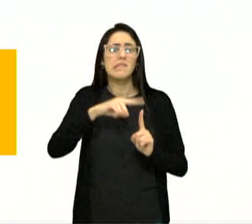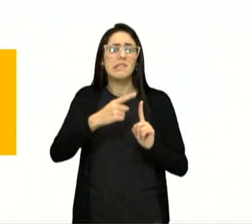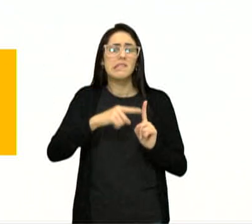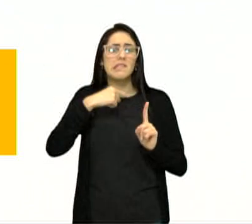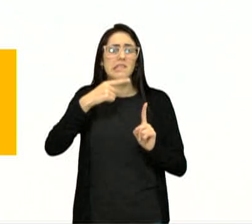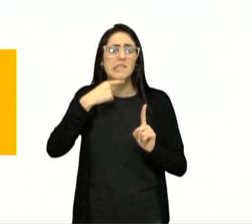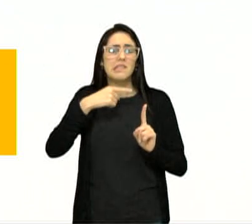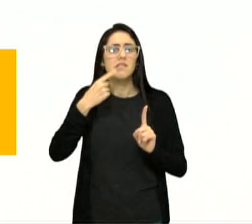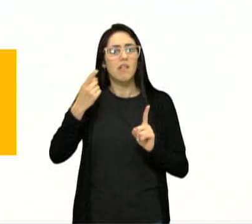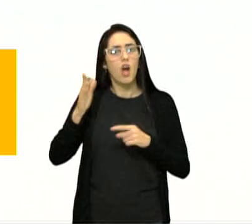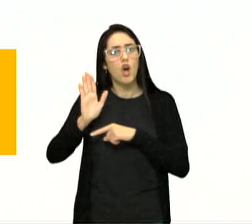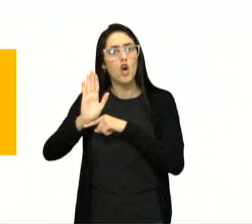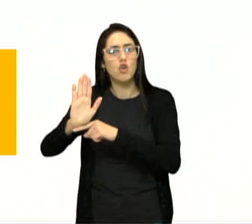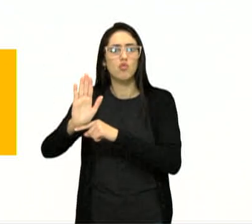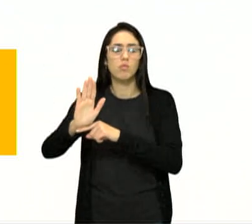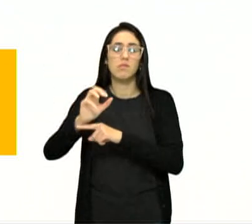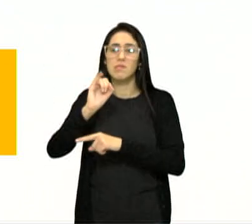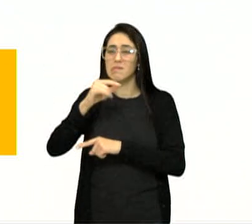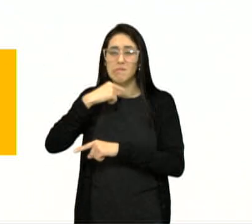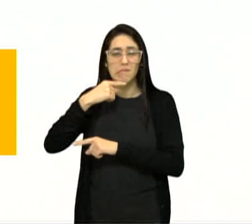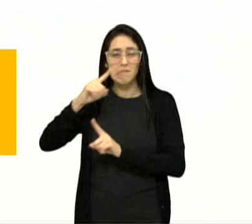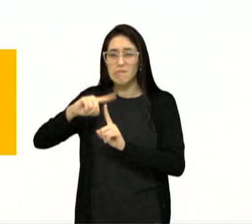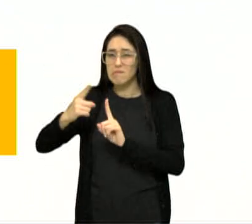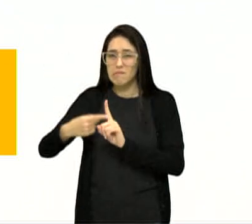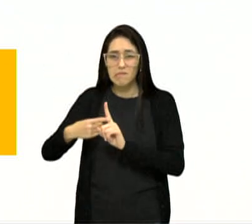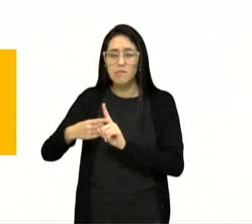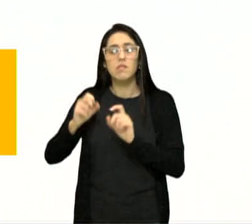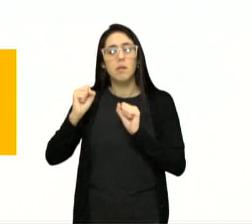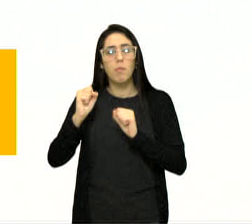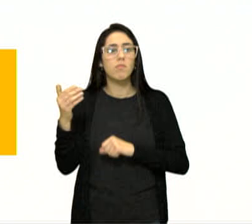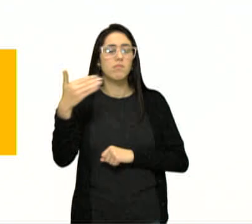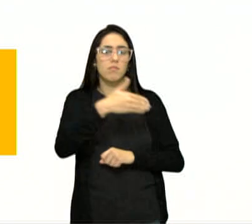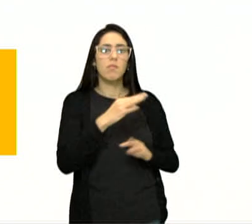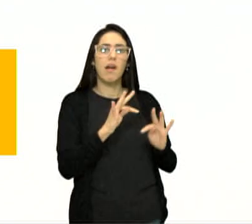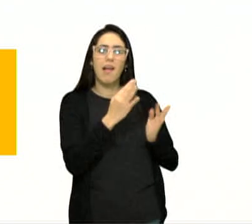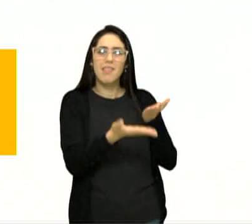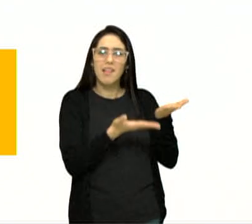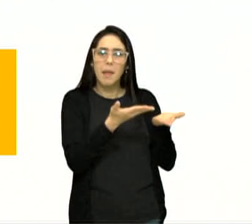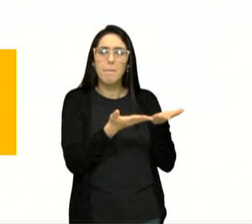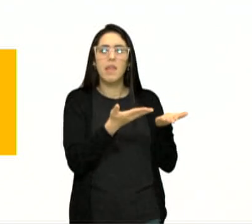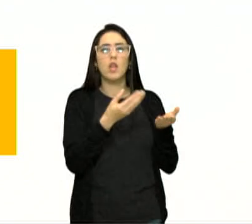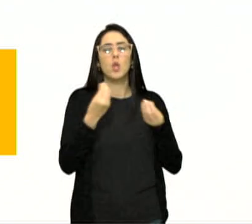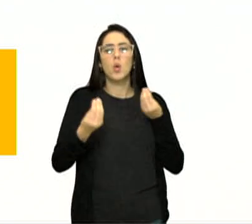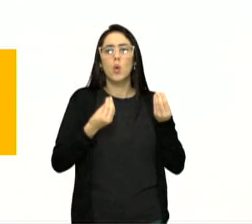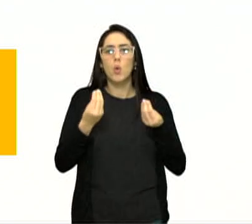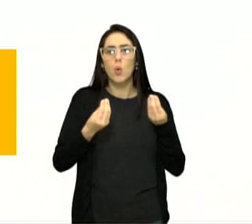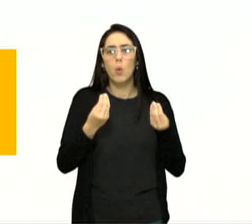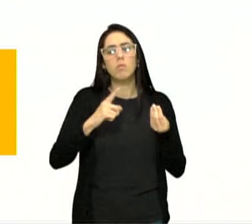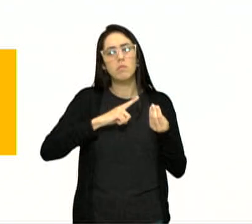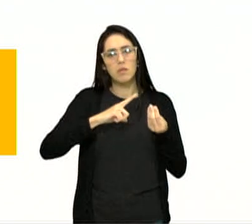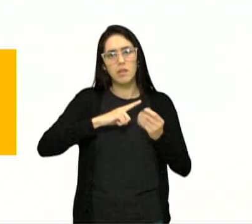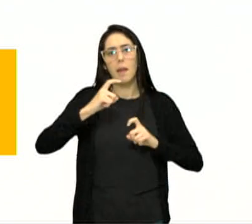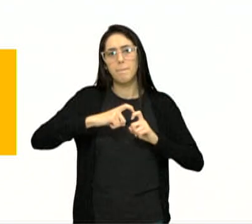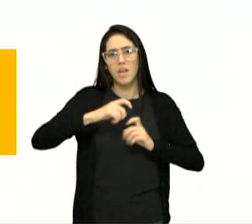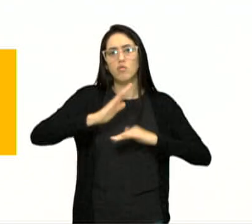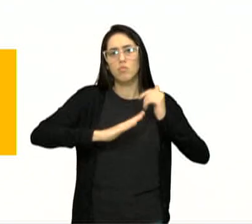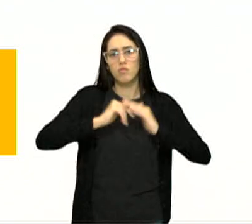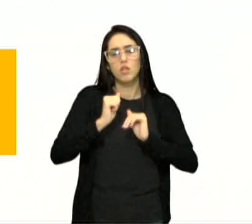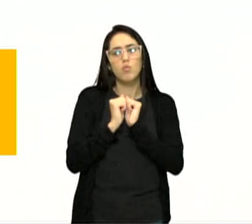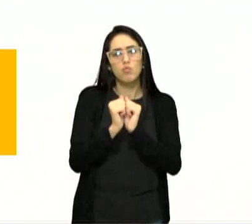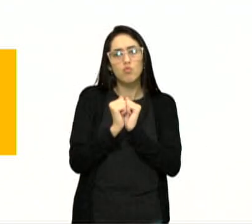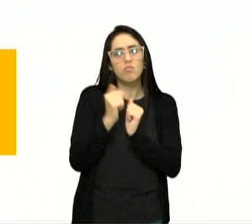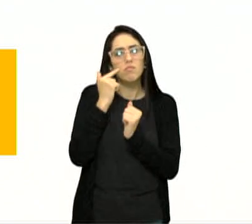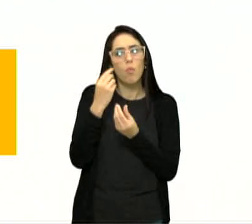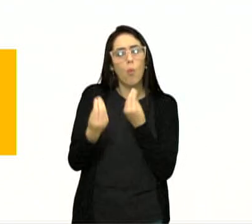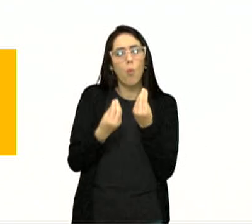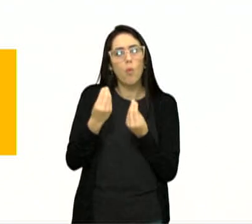consegue engravidar por vias normais, muitas vezes ela pode fazer um processo de reprodução assistida com acompanhamento de um médico, né,